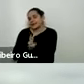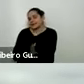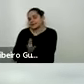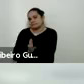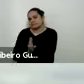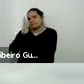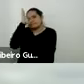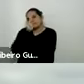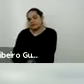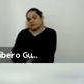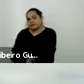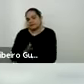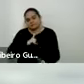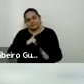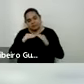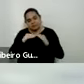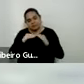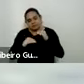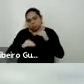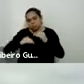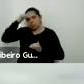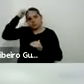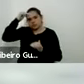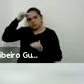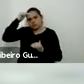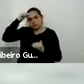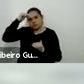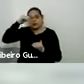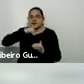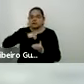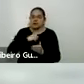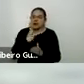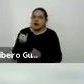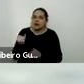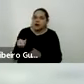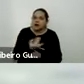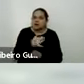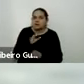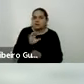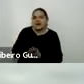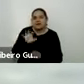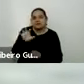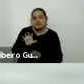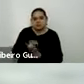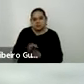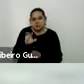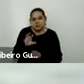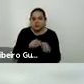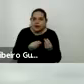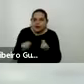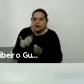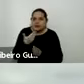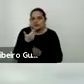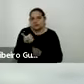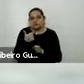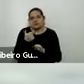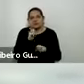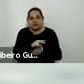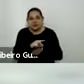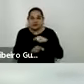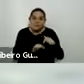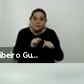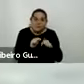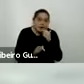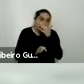ele é desigual, né? Que ele é concentrado em algumas regiões, a melhor qualidade dos empregos, né?